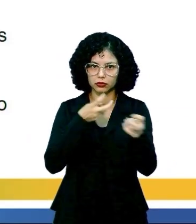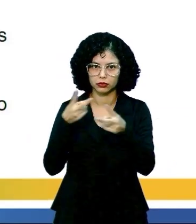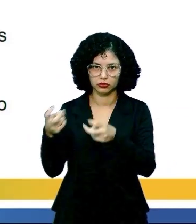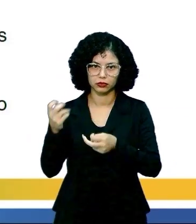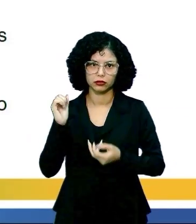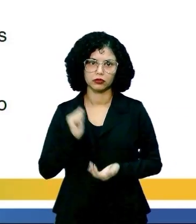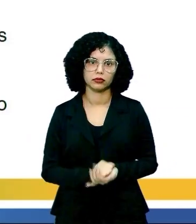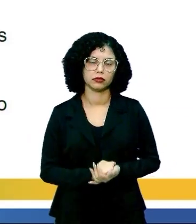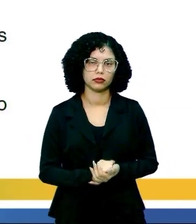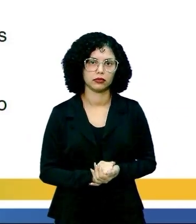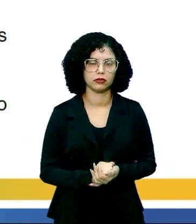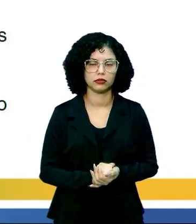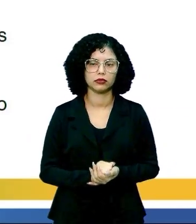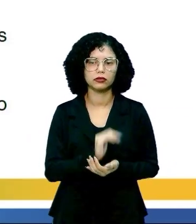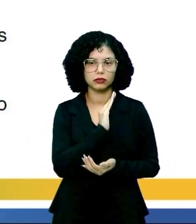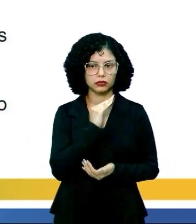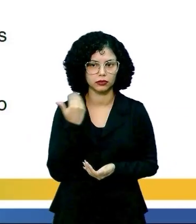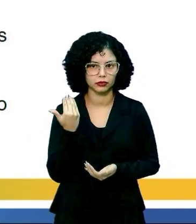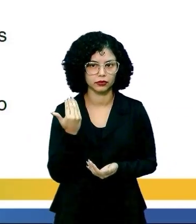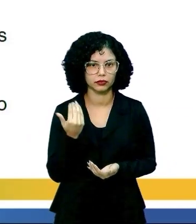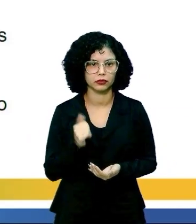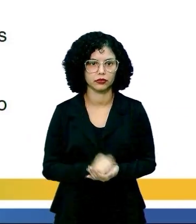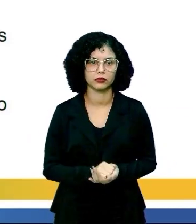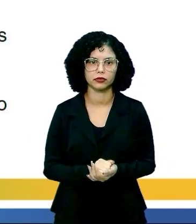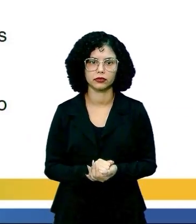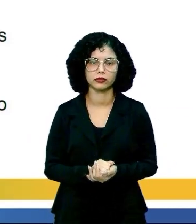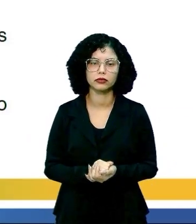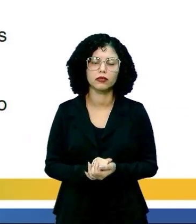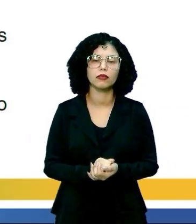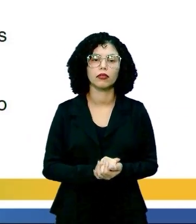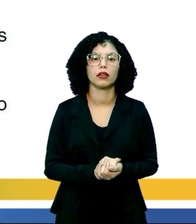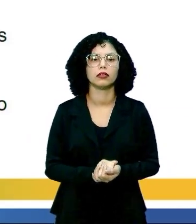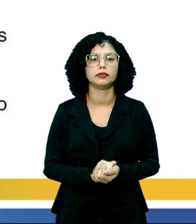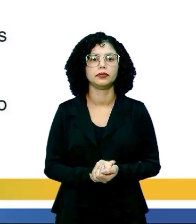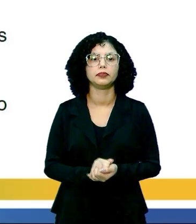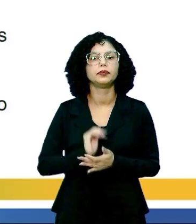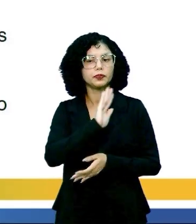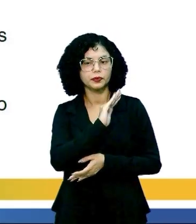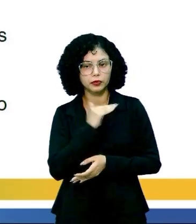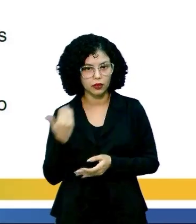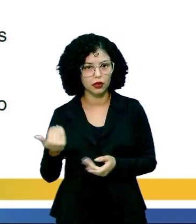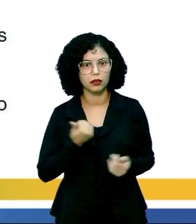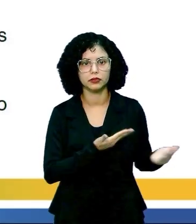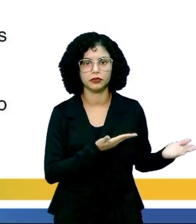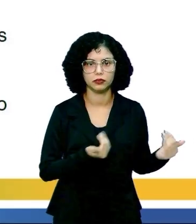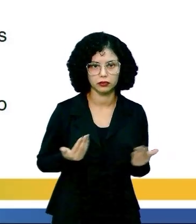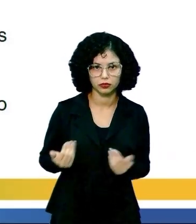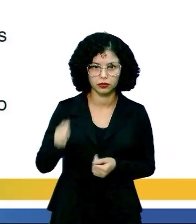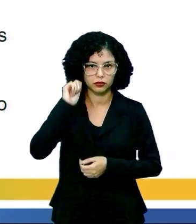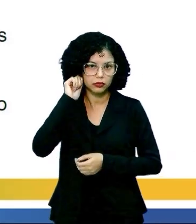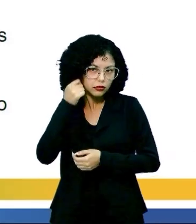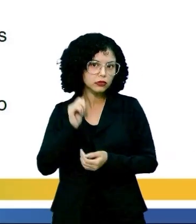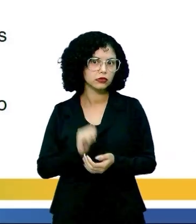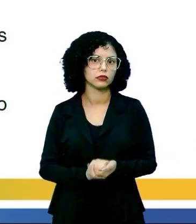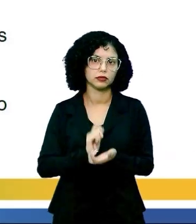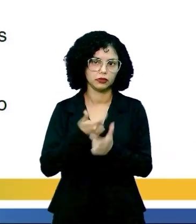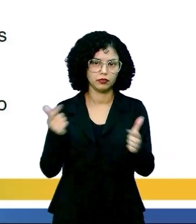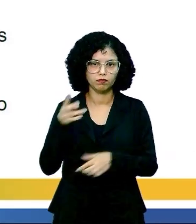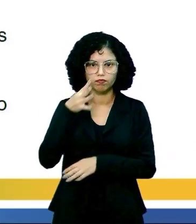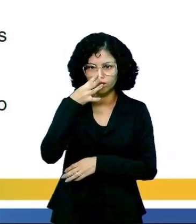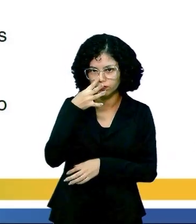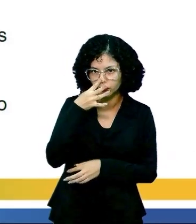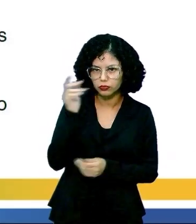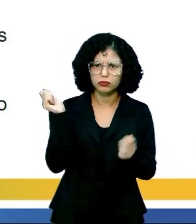seletividade social observada nos assassinatos. Letra C, o assassinato de jovens negros